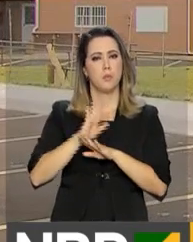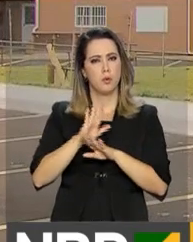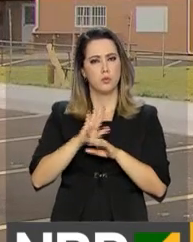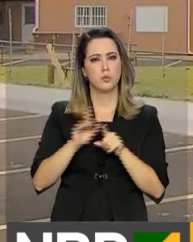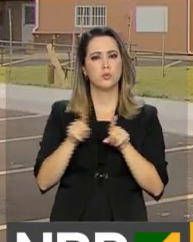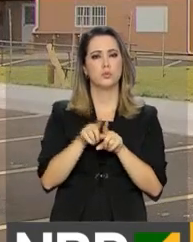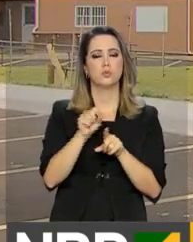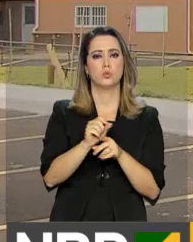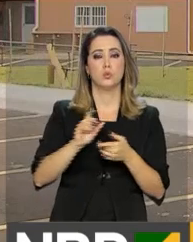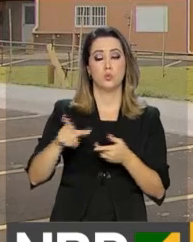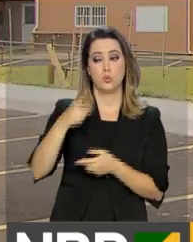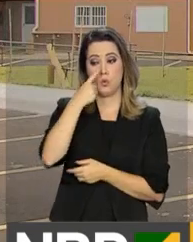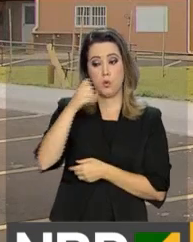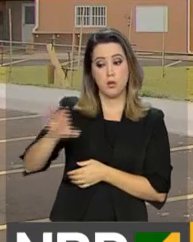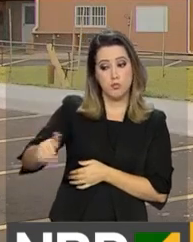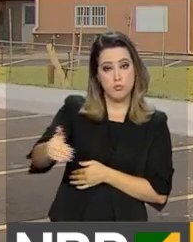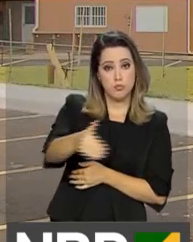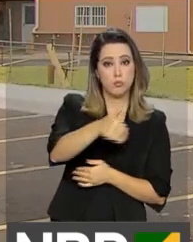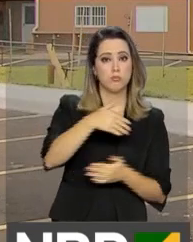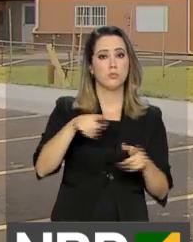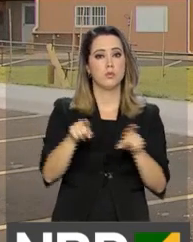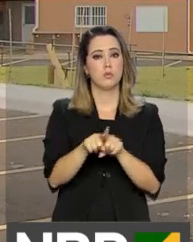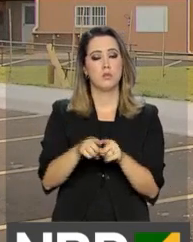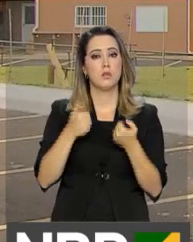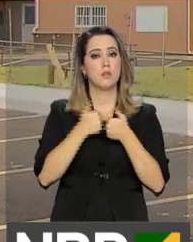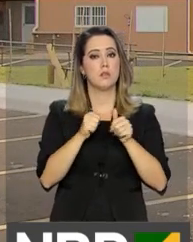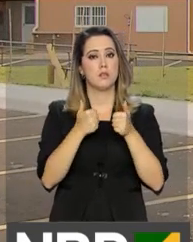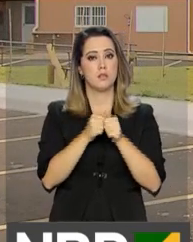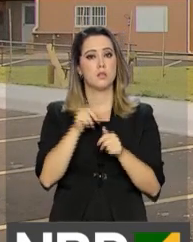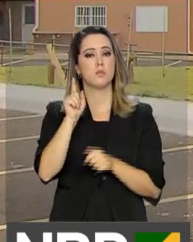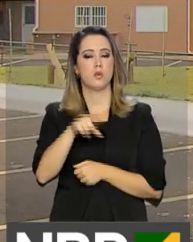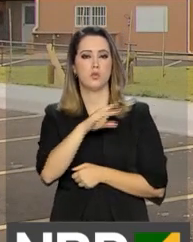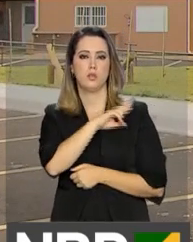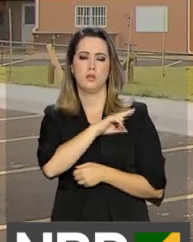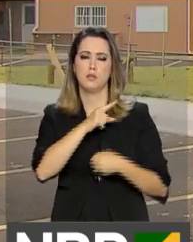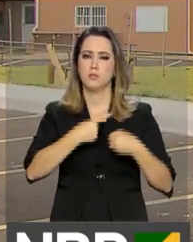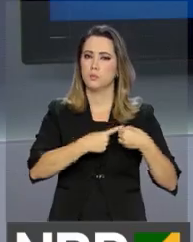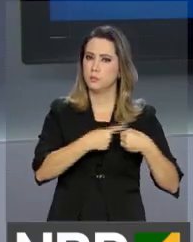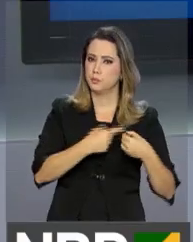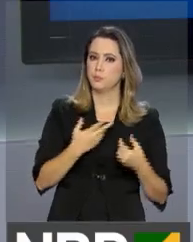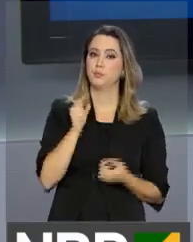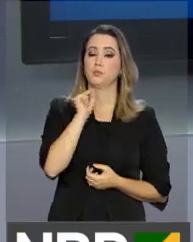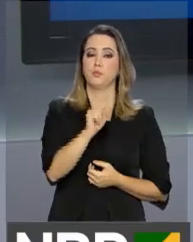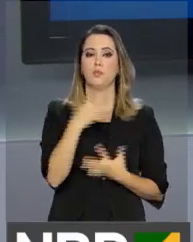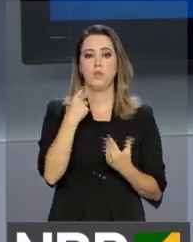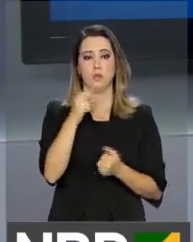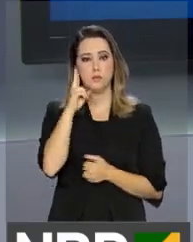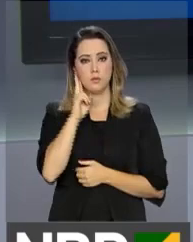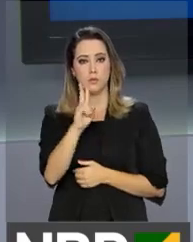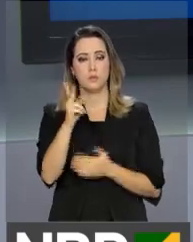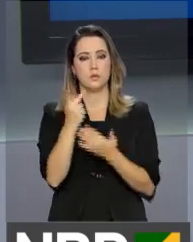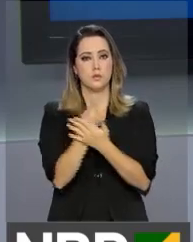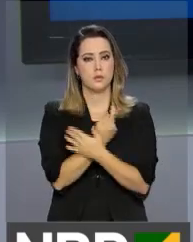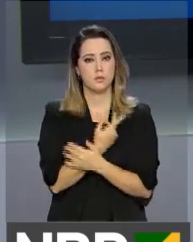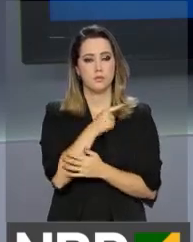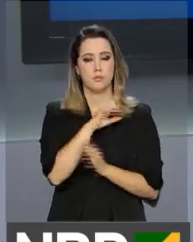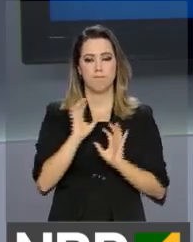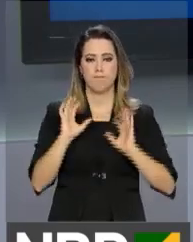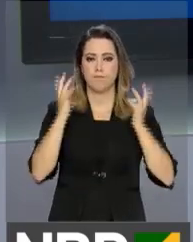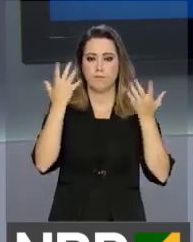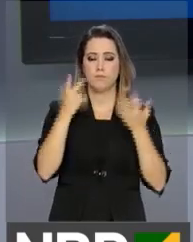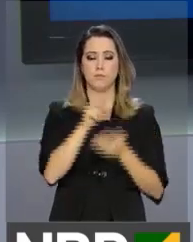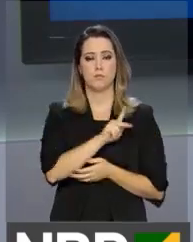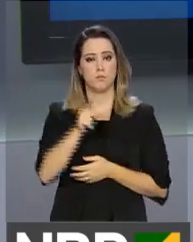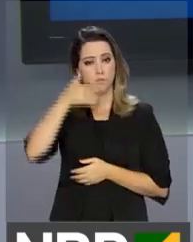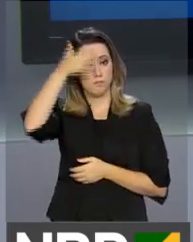ainda com coleta de lixo e transporte público, de responsabilidade do município. Acompanhe agora como foi o discurso do